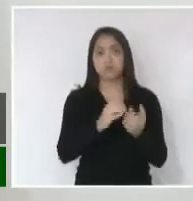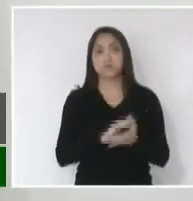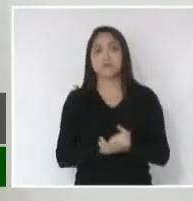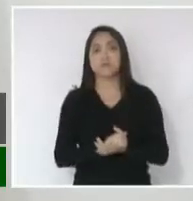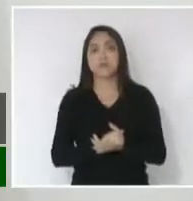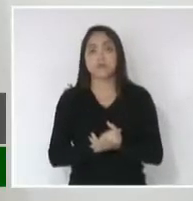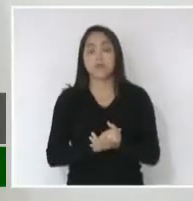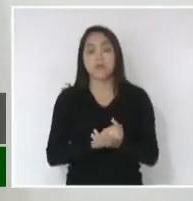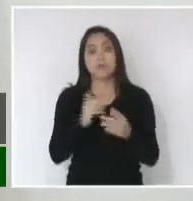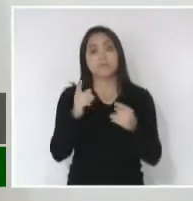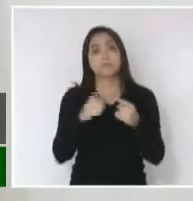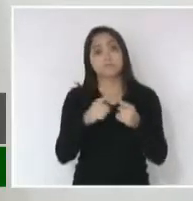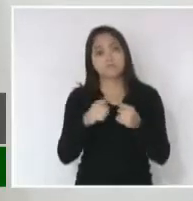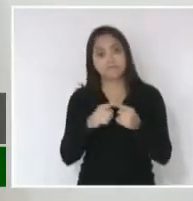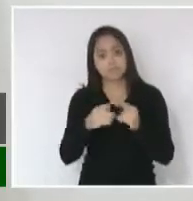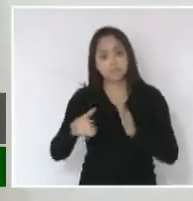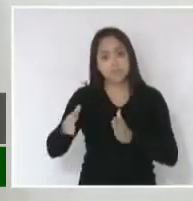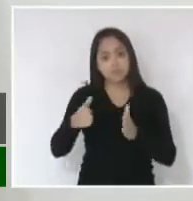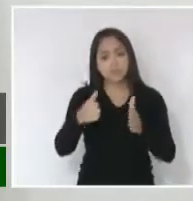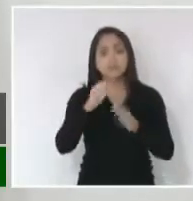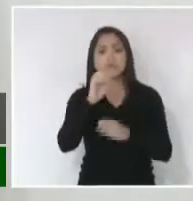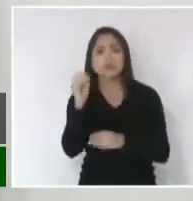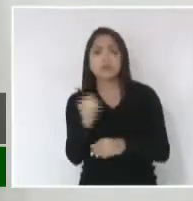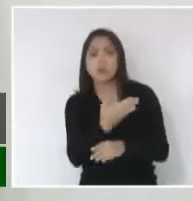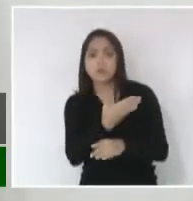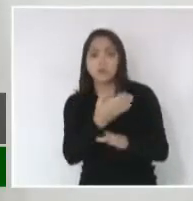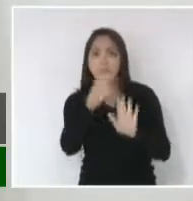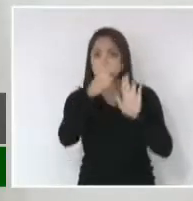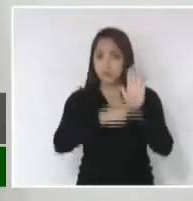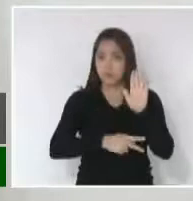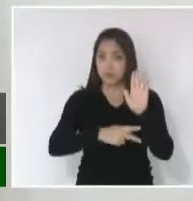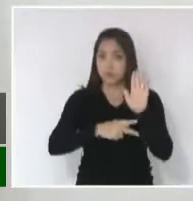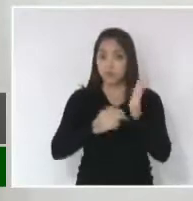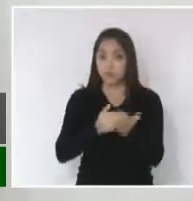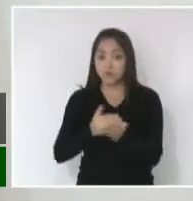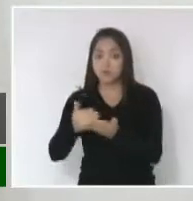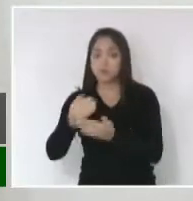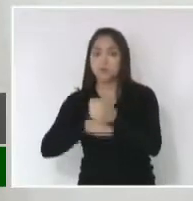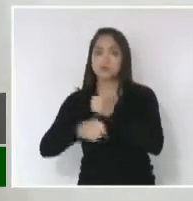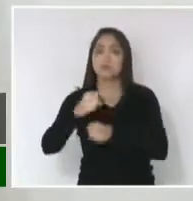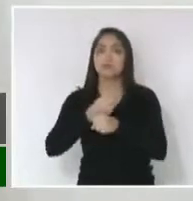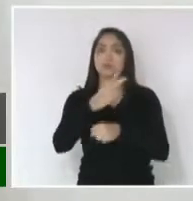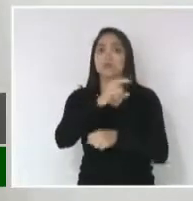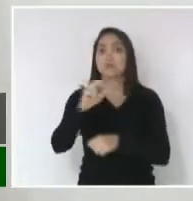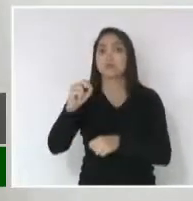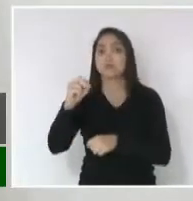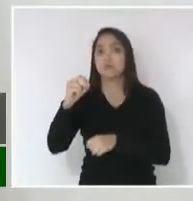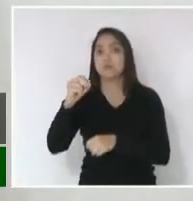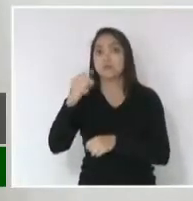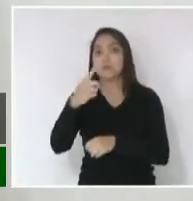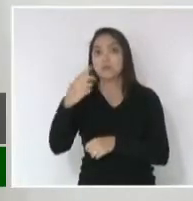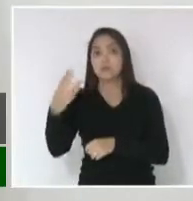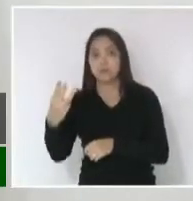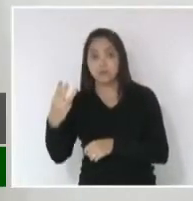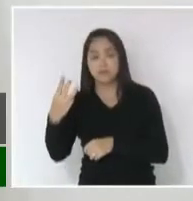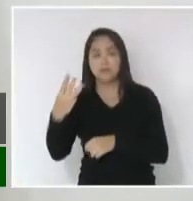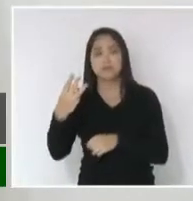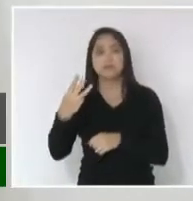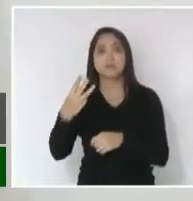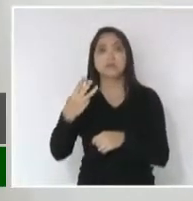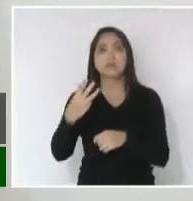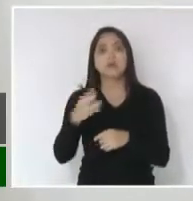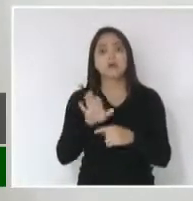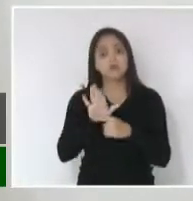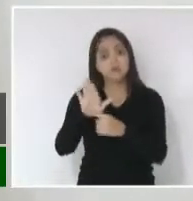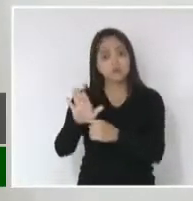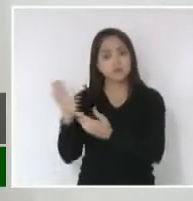Primeiramente, os Novos Caminhos. Iniciado em 2013, tem como foco proporcionar aos